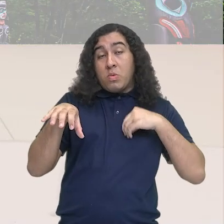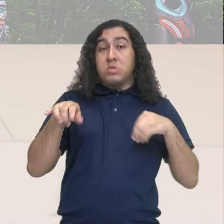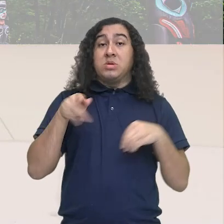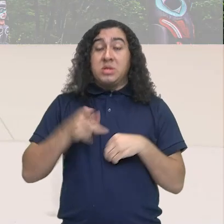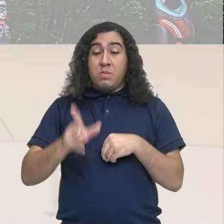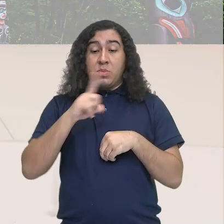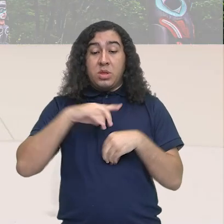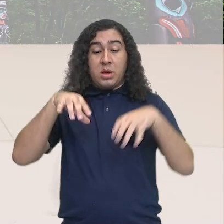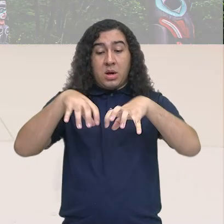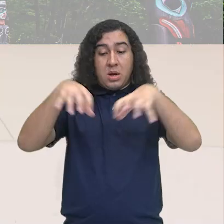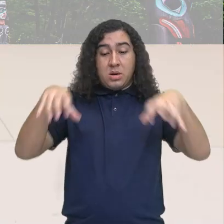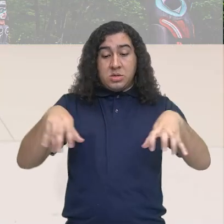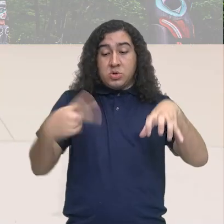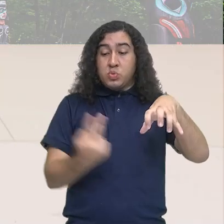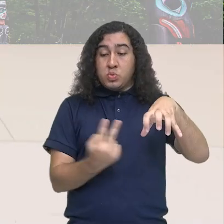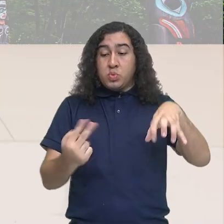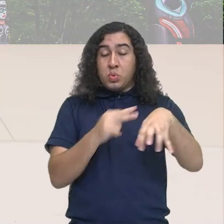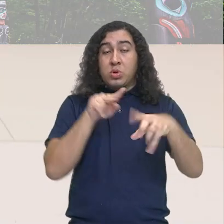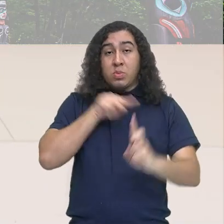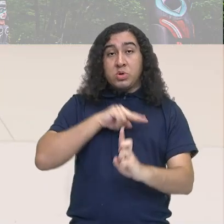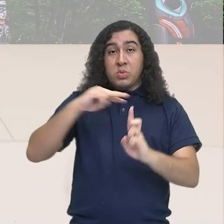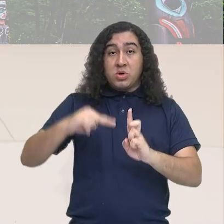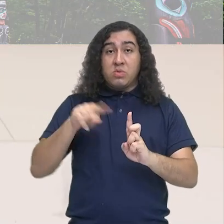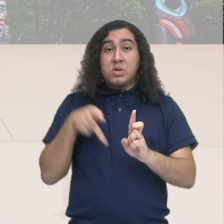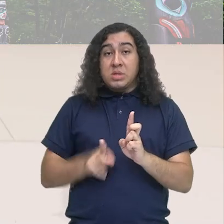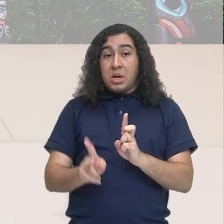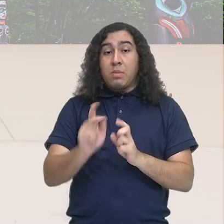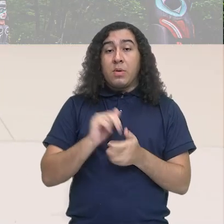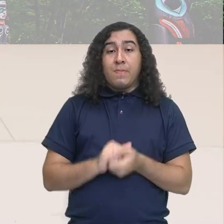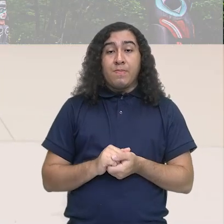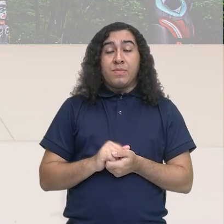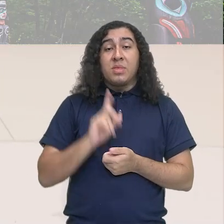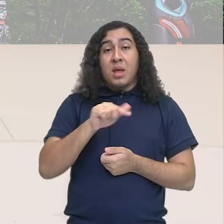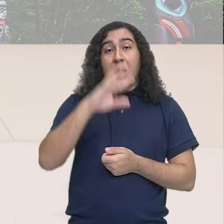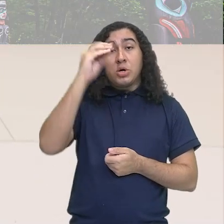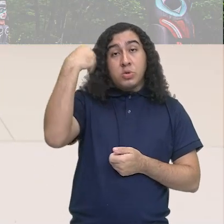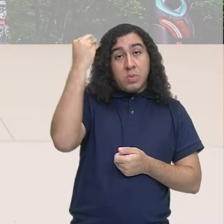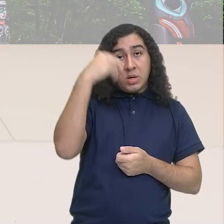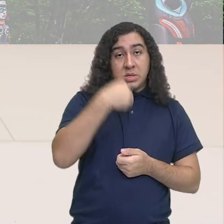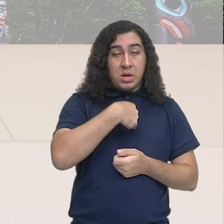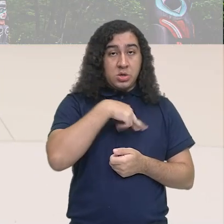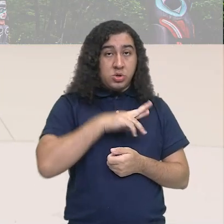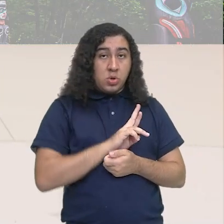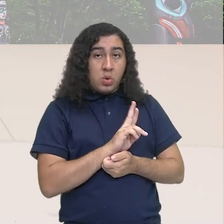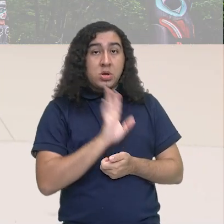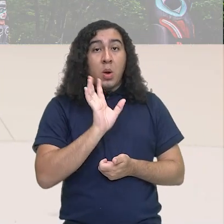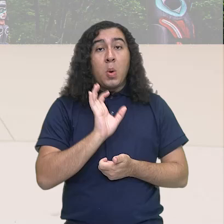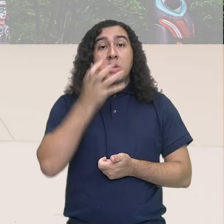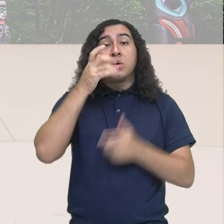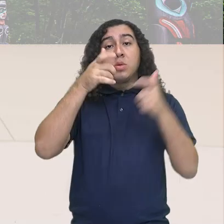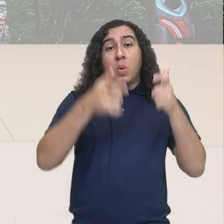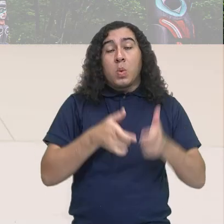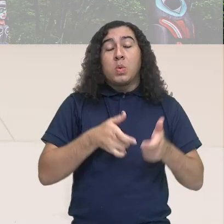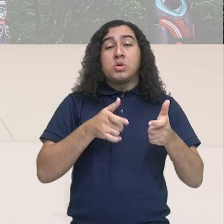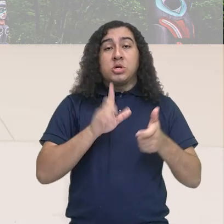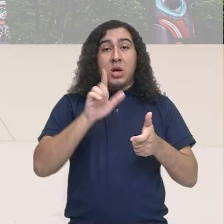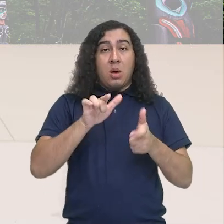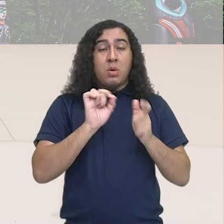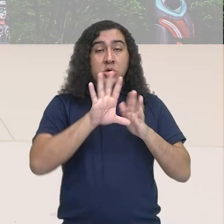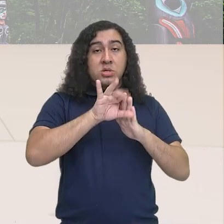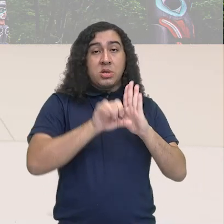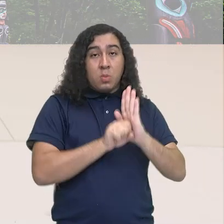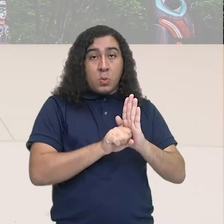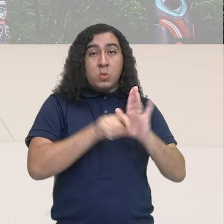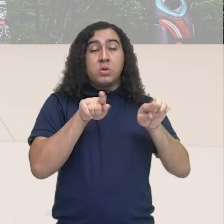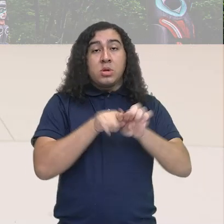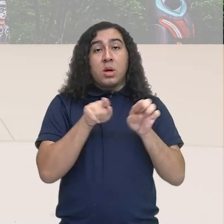essas duas noções, que é a experiência religiosa, que acontece através do símbolo,